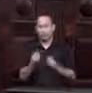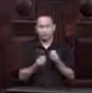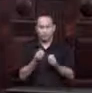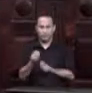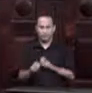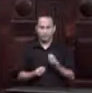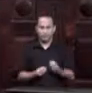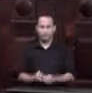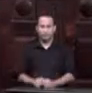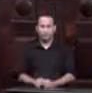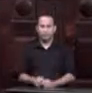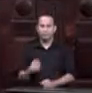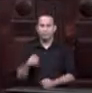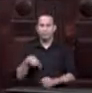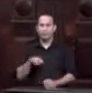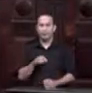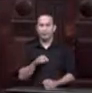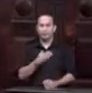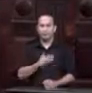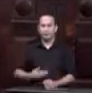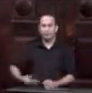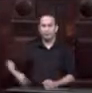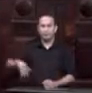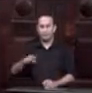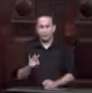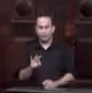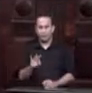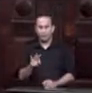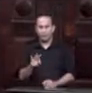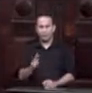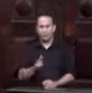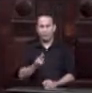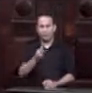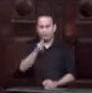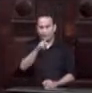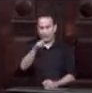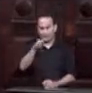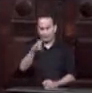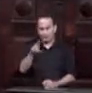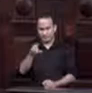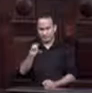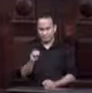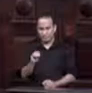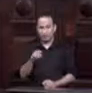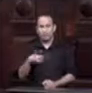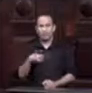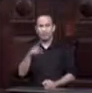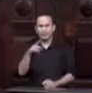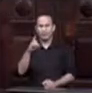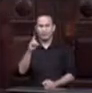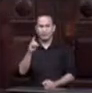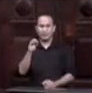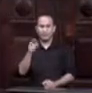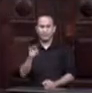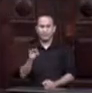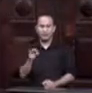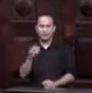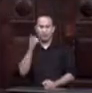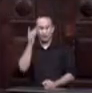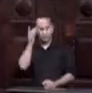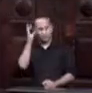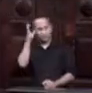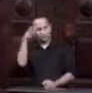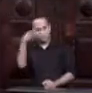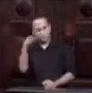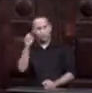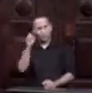governo federal, que é do mesmo partido do governador Pezão, nos impôs isso. E o PDT está acreditando que isso seja a solução para